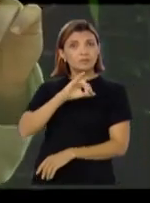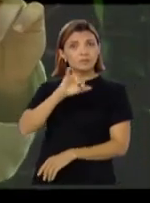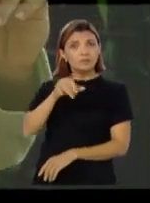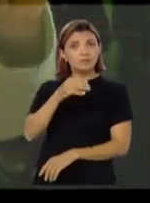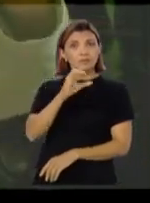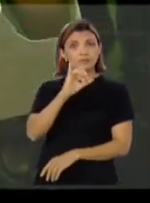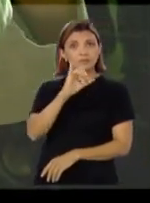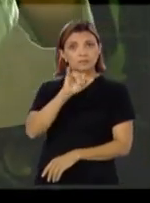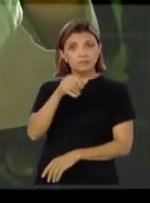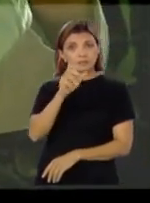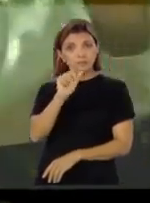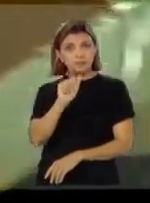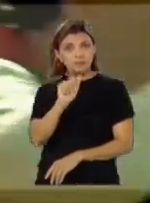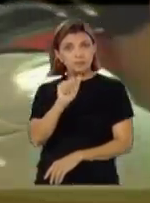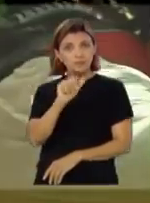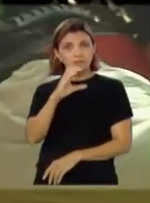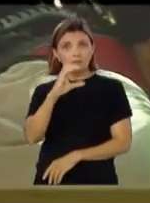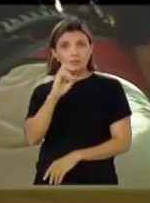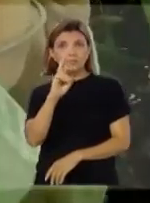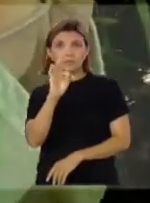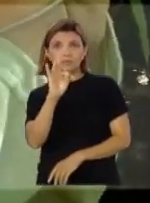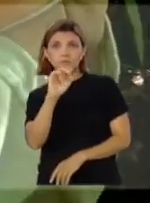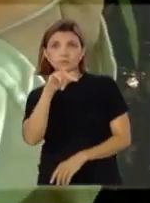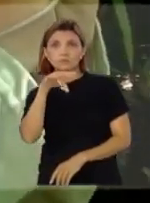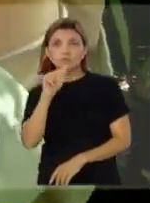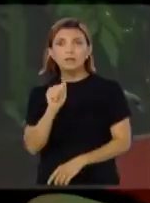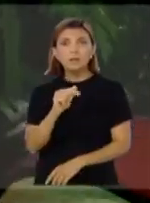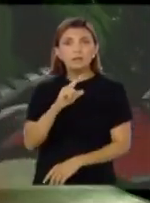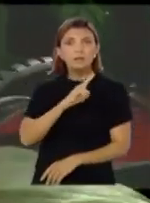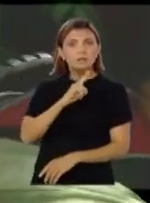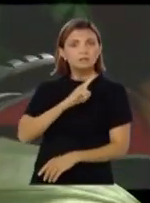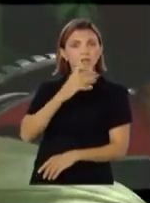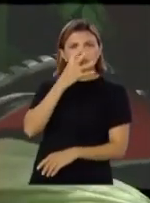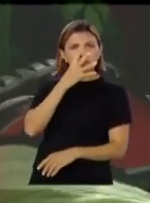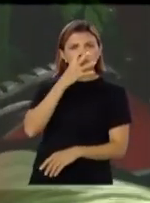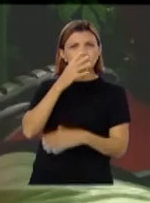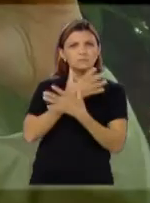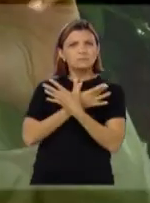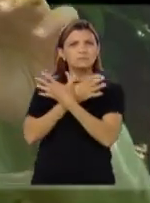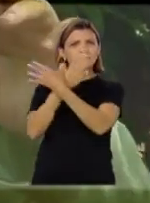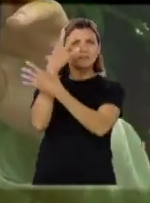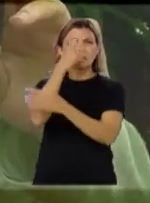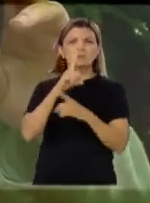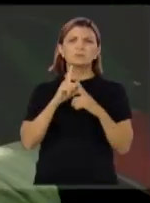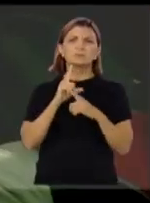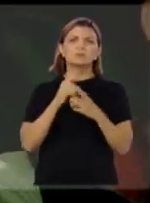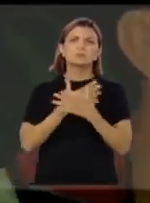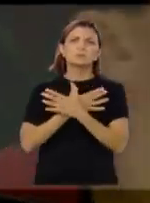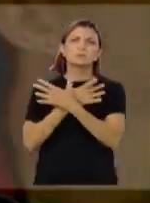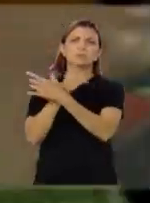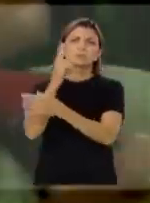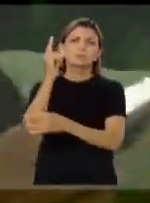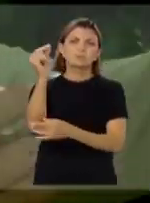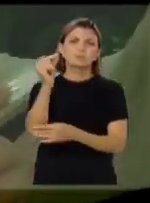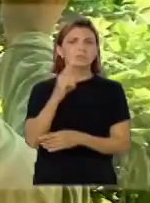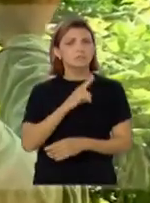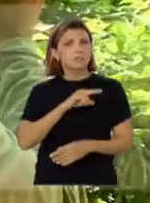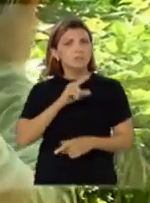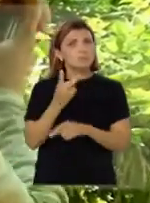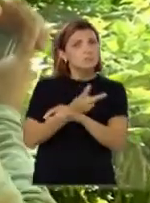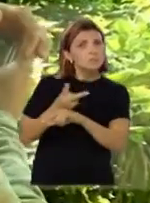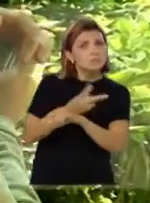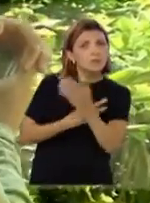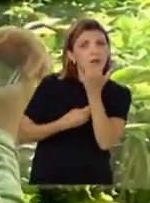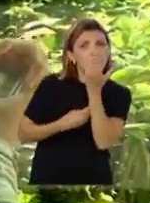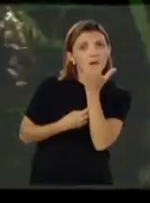vermelho Nossa uma Jacutinga essa áa típica da Mata Atlântica tá cada vez mais rara Ahá se foi